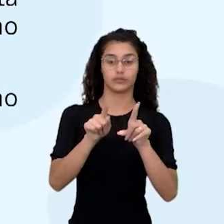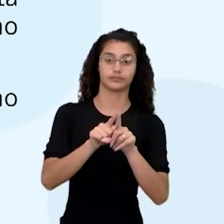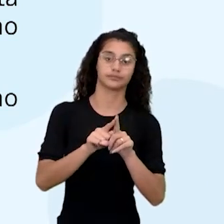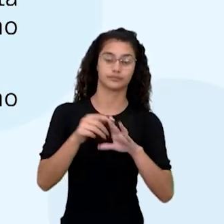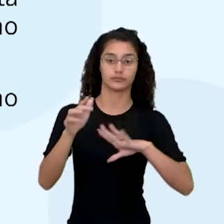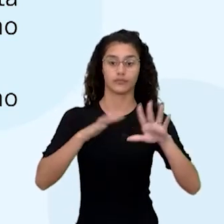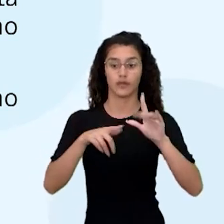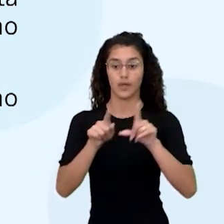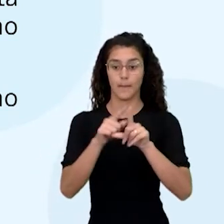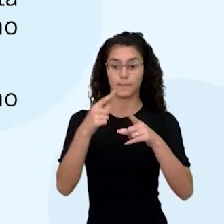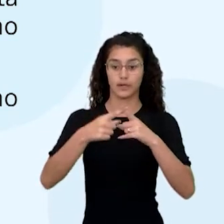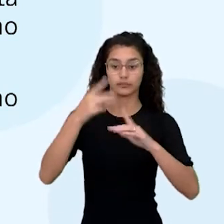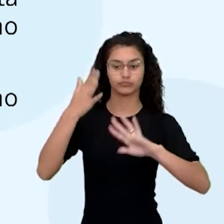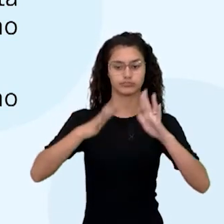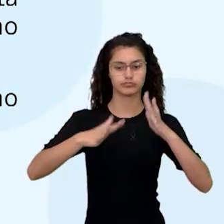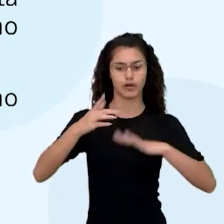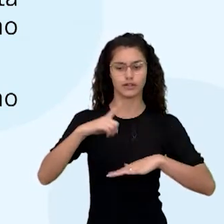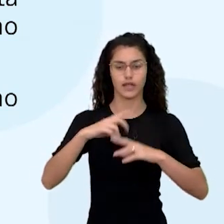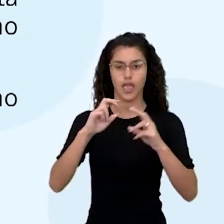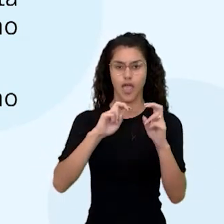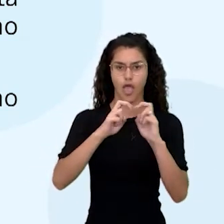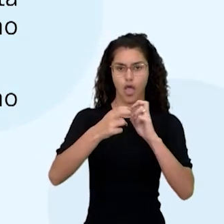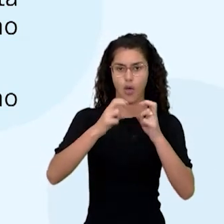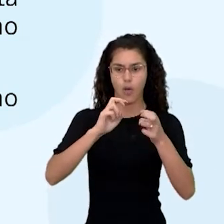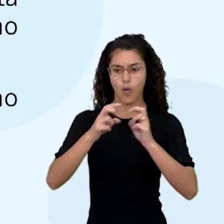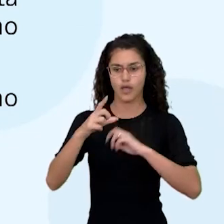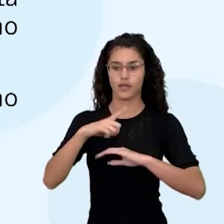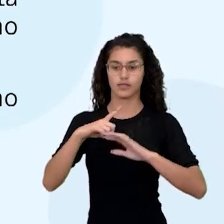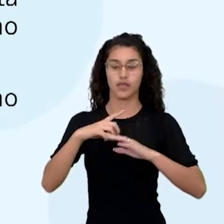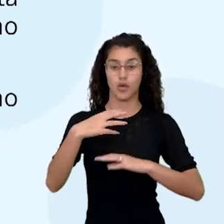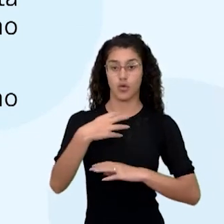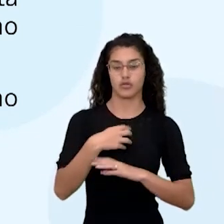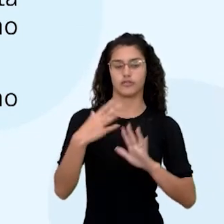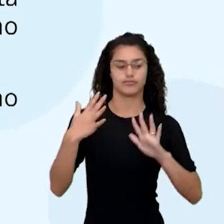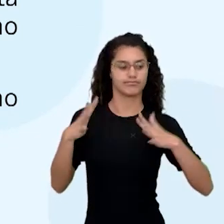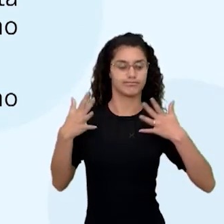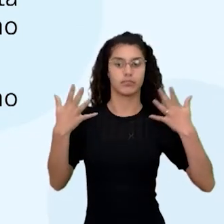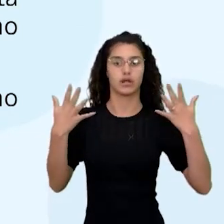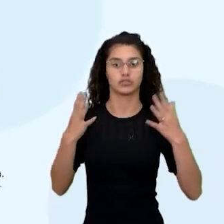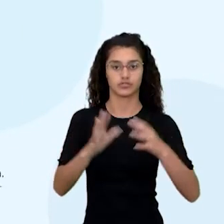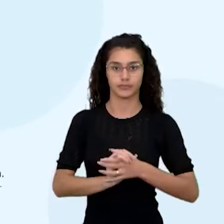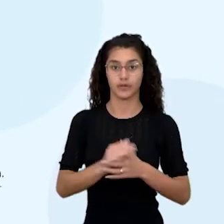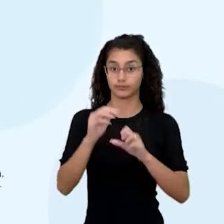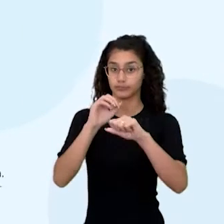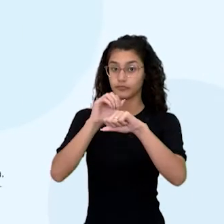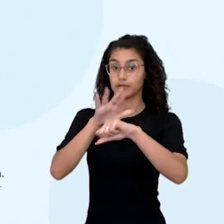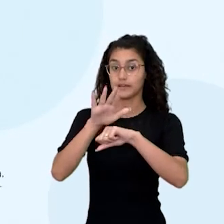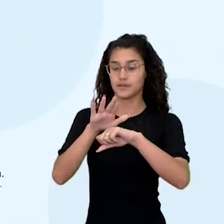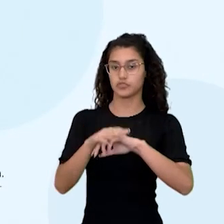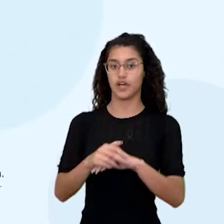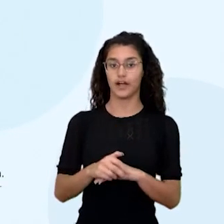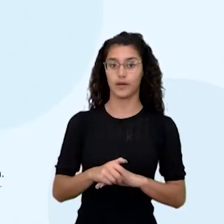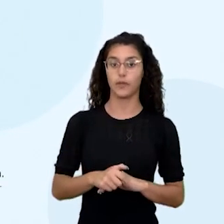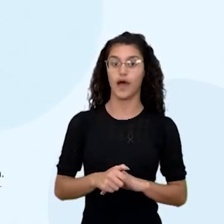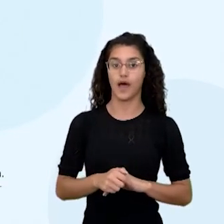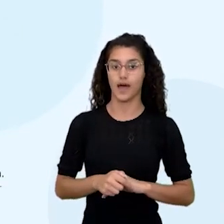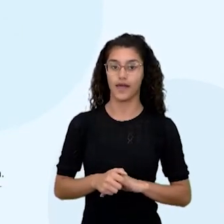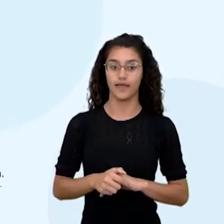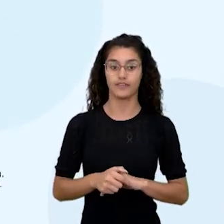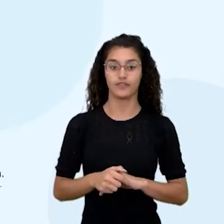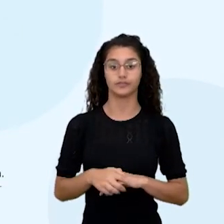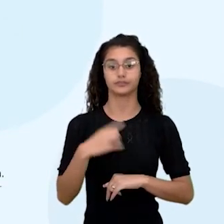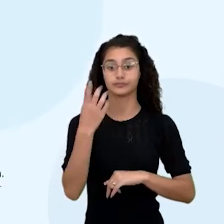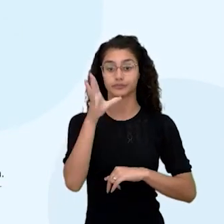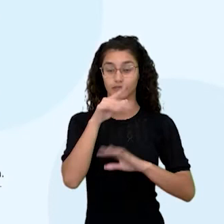né? Porque é muito dinâmico a roda ali, o ritmo é vibrante. Então, fica a dica. Outra música que